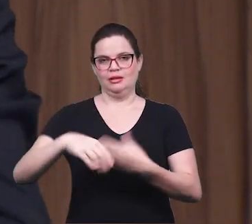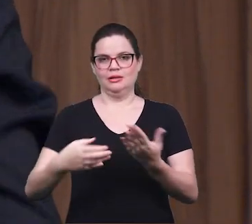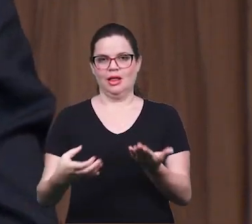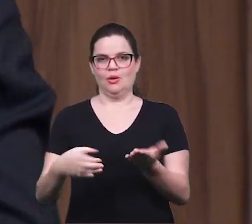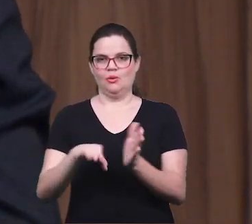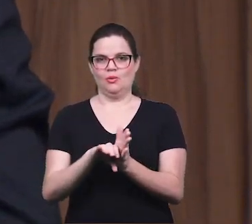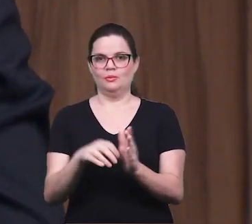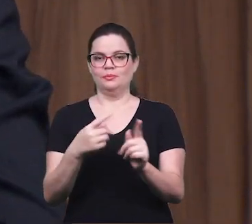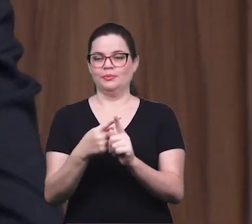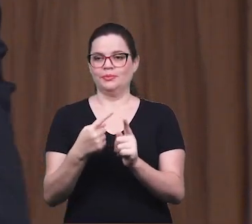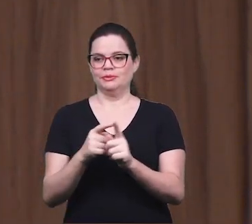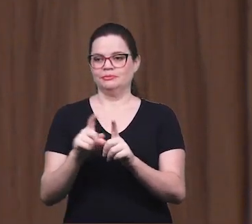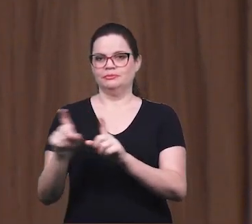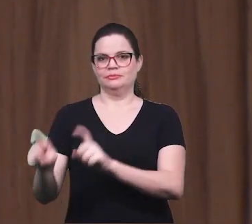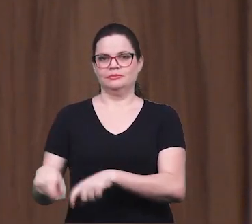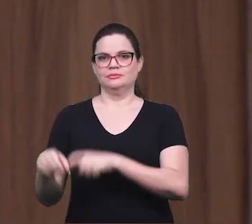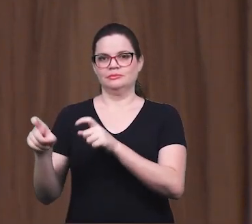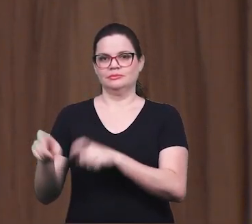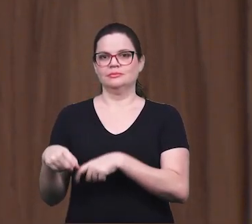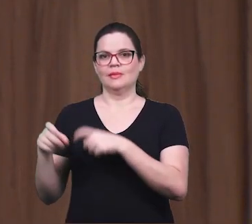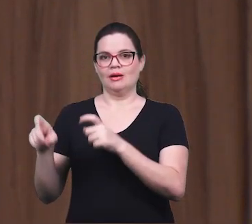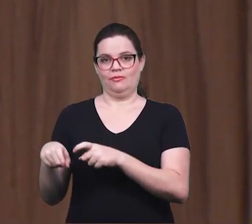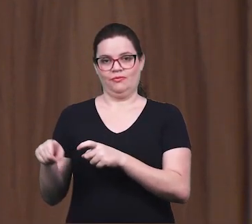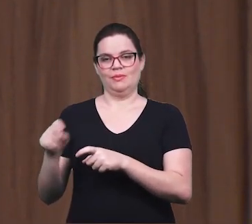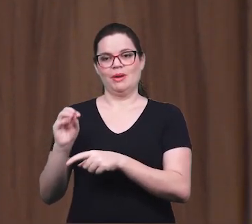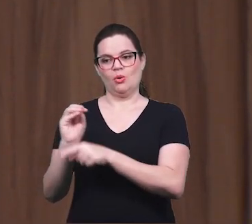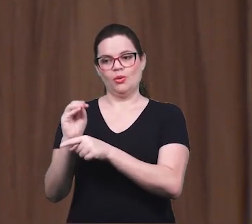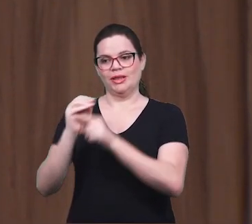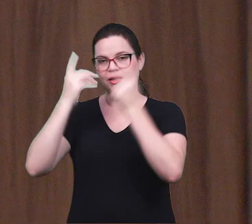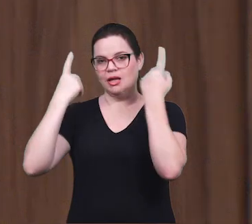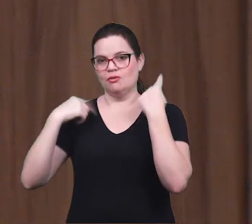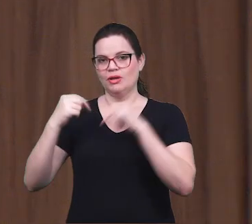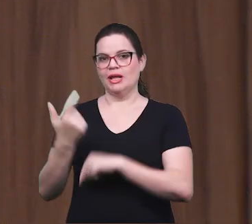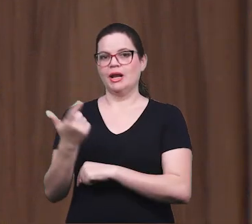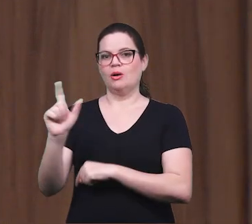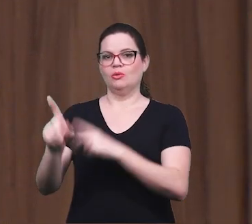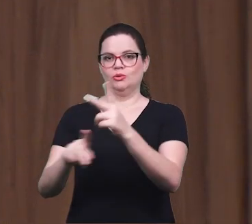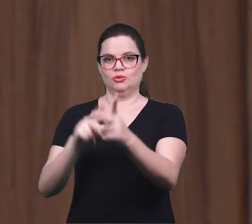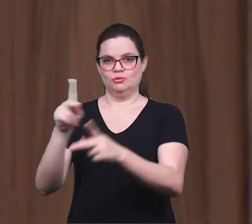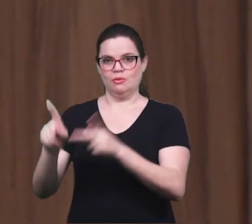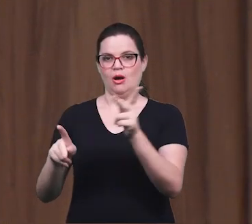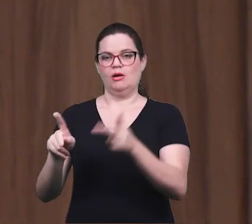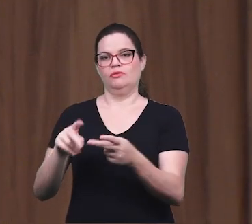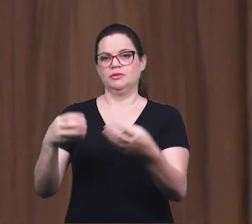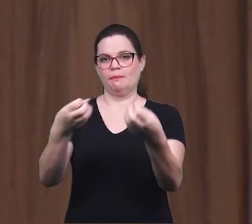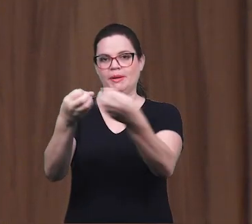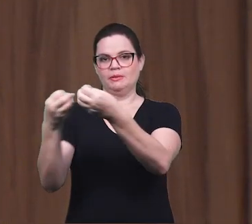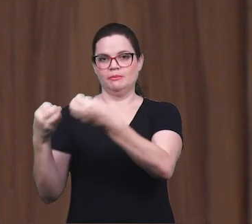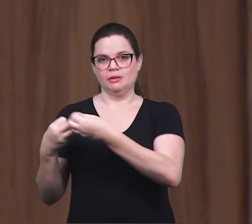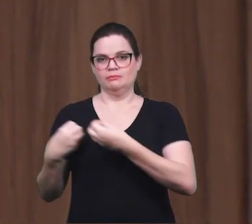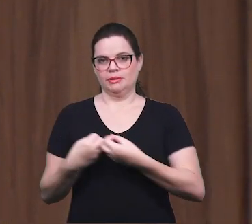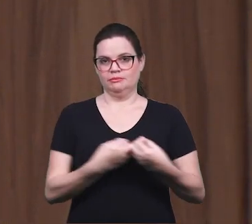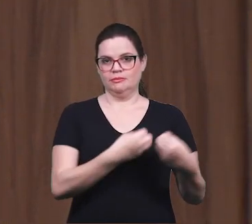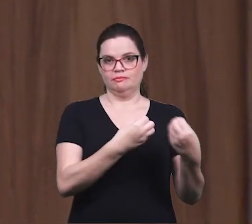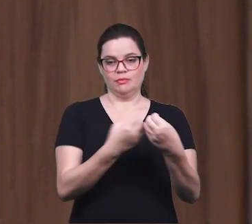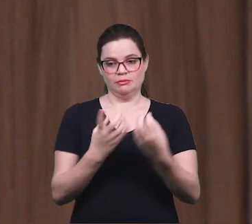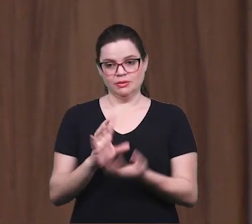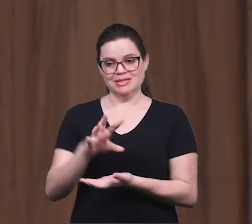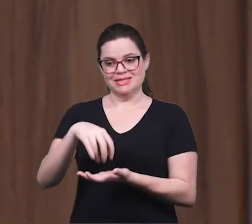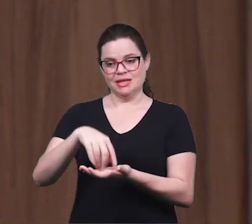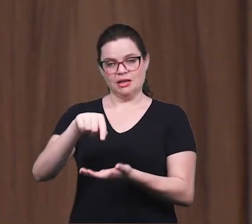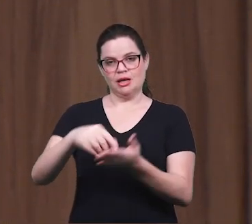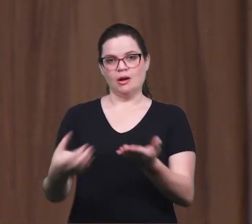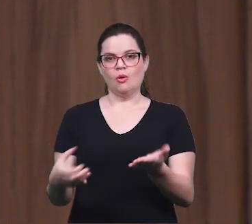criação ficava nos povos em volta. Então, essas cidades eram muito